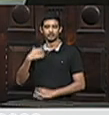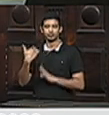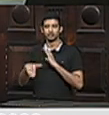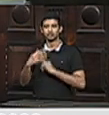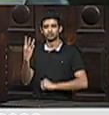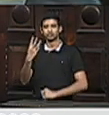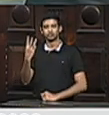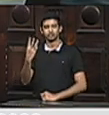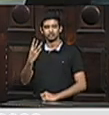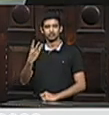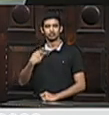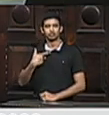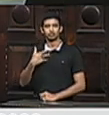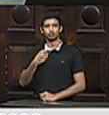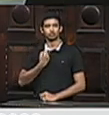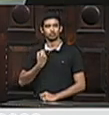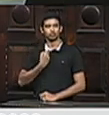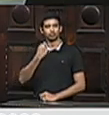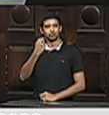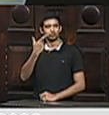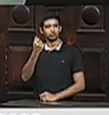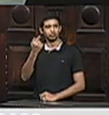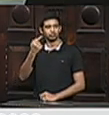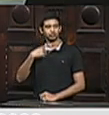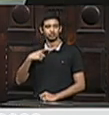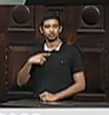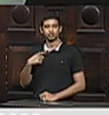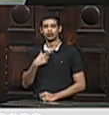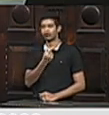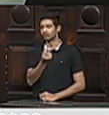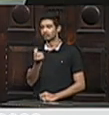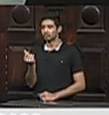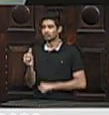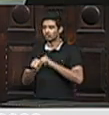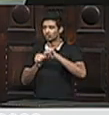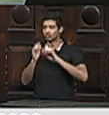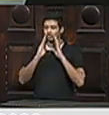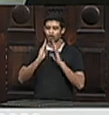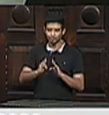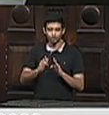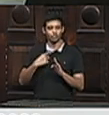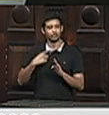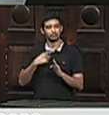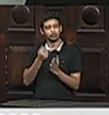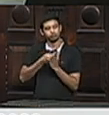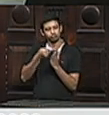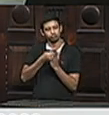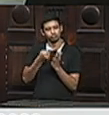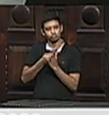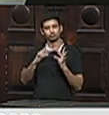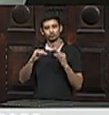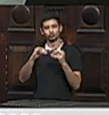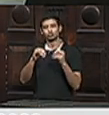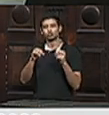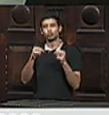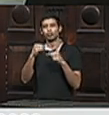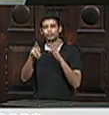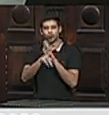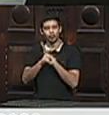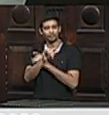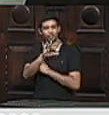férias e o processo está lá parado. Não sei qual foi o mecanismo, não sei o que houve para que até agora